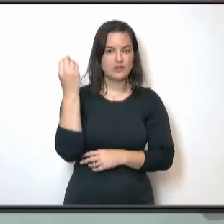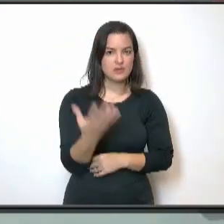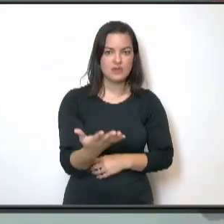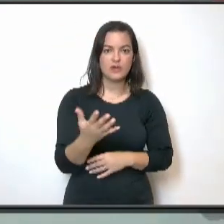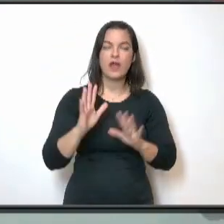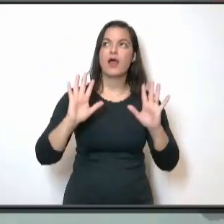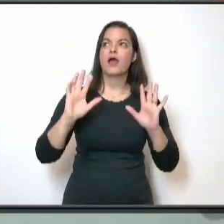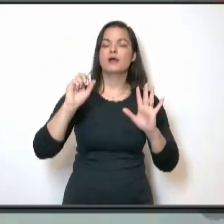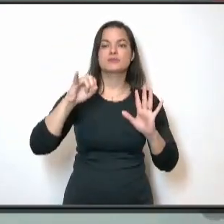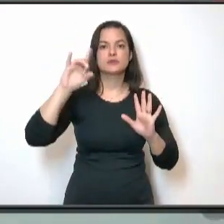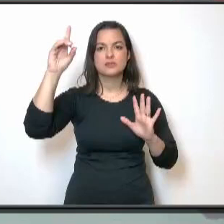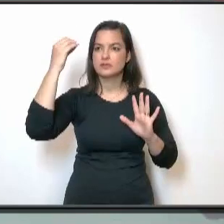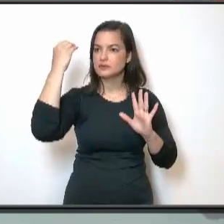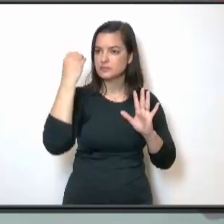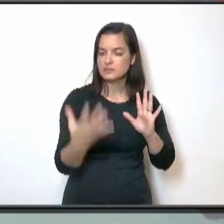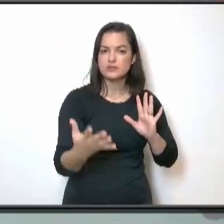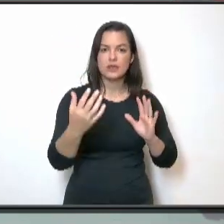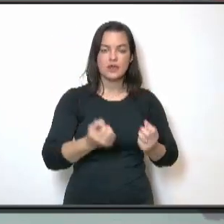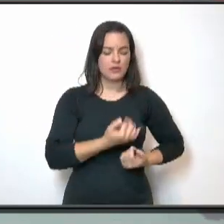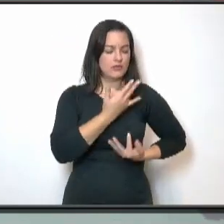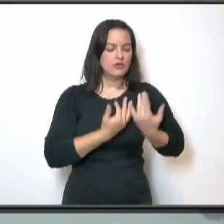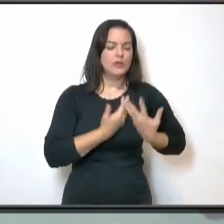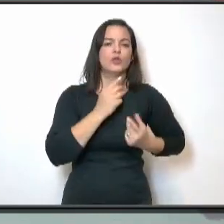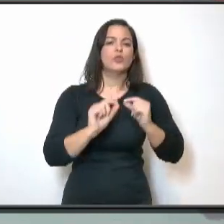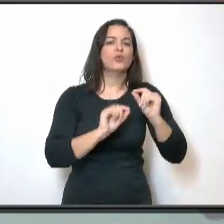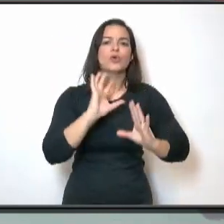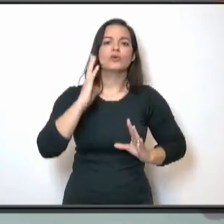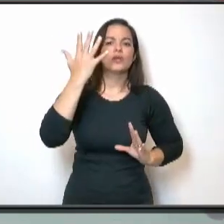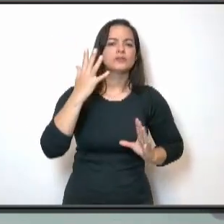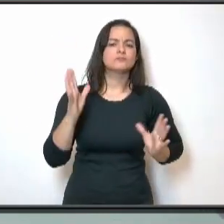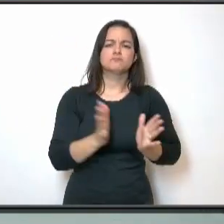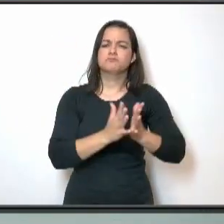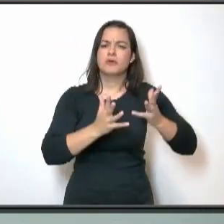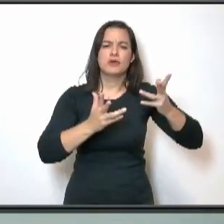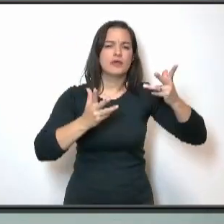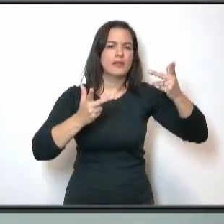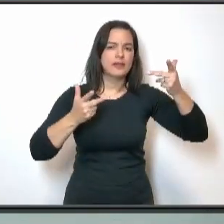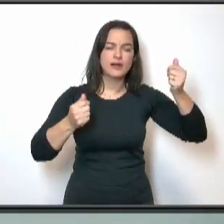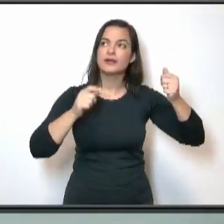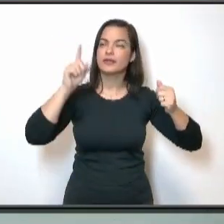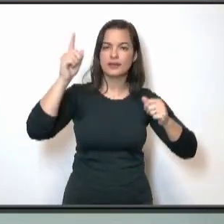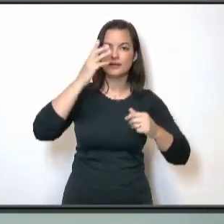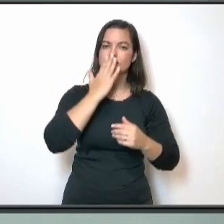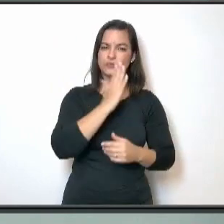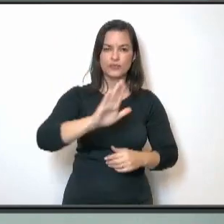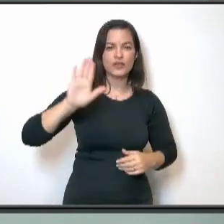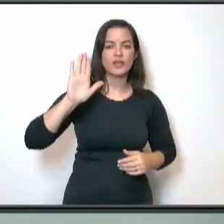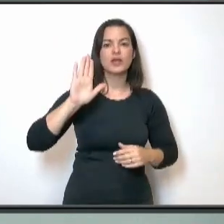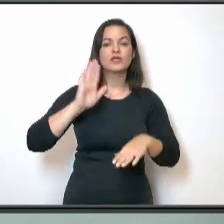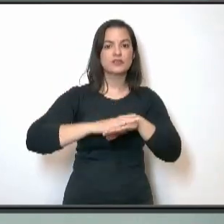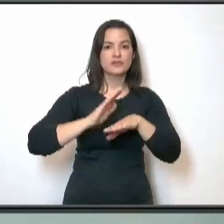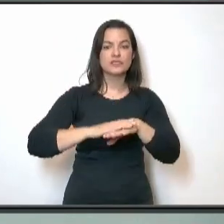Deus derrama o avivamento, que coisa tremenda. E Ele promete nos avivar. E